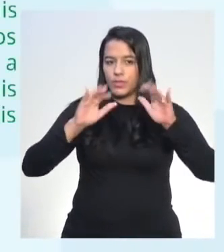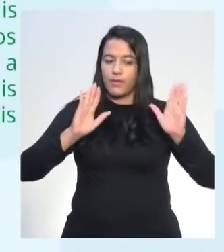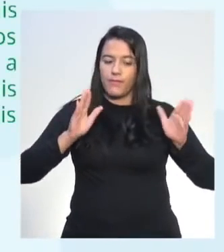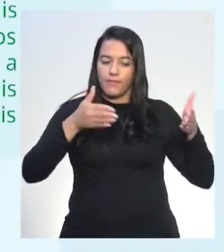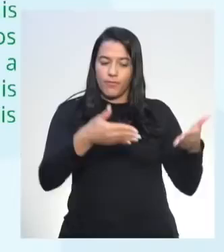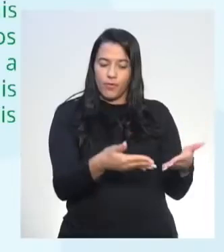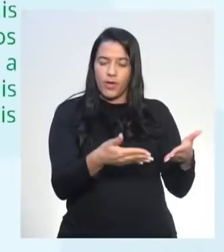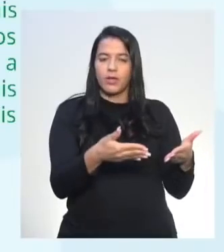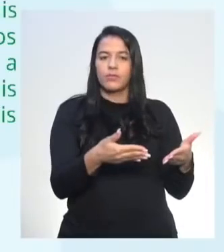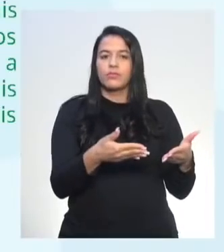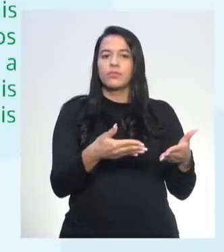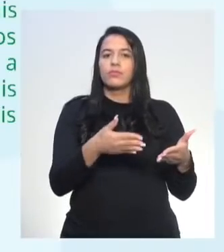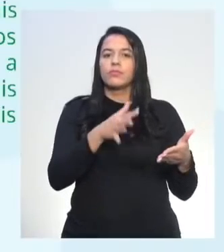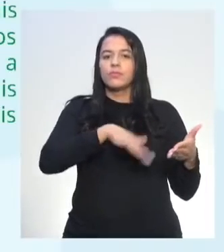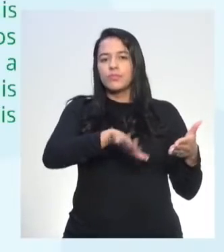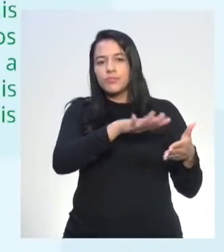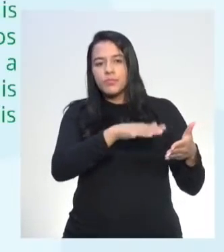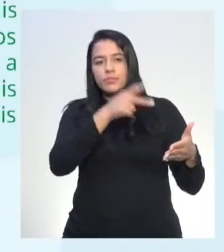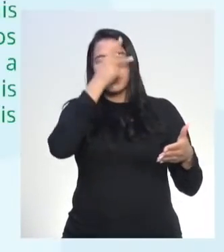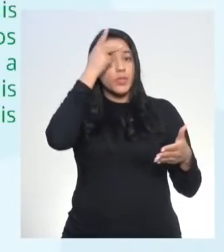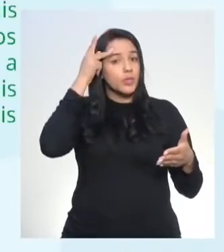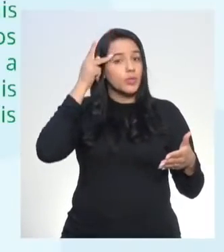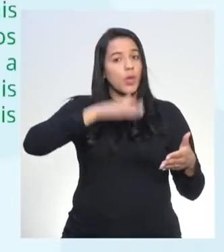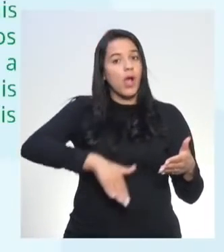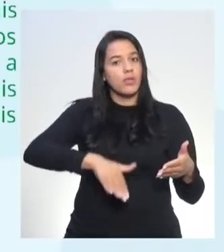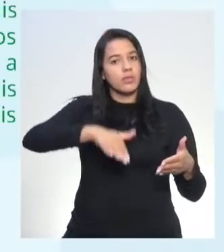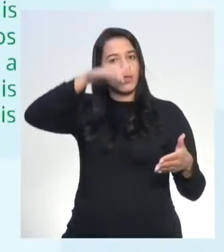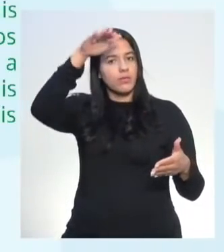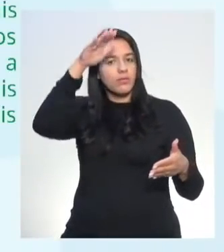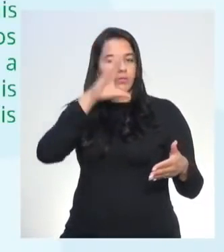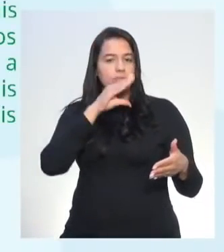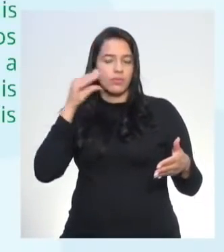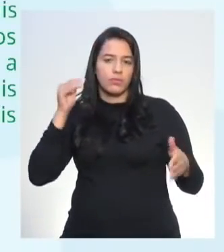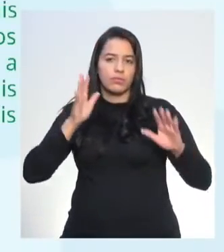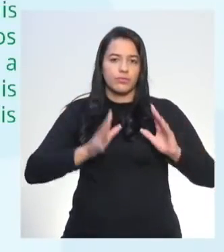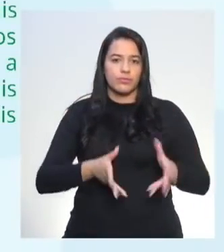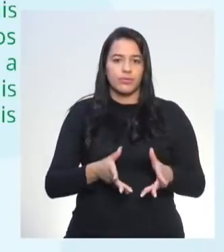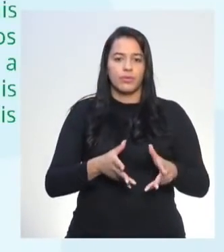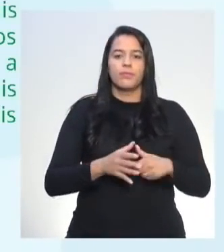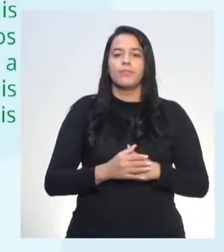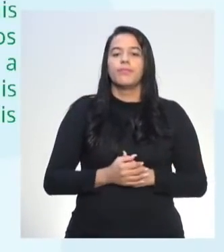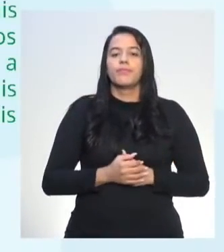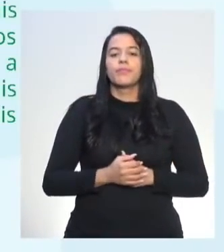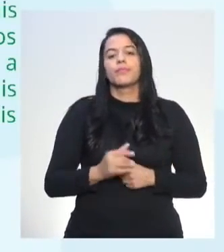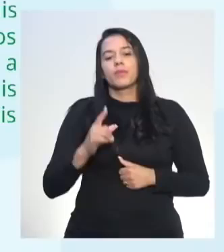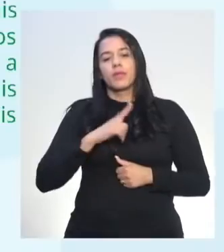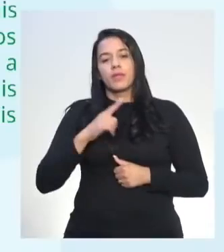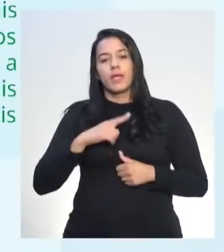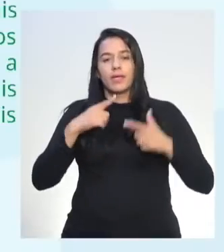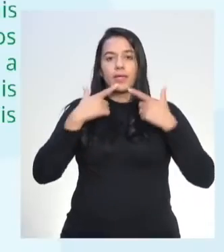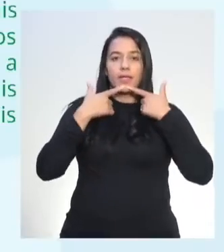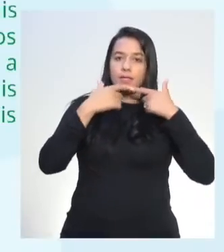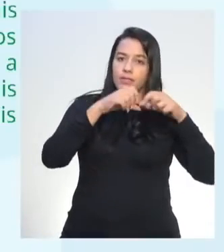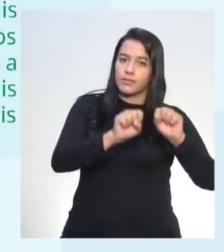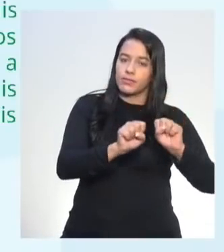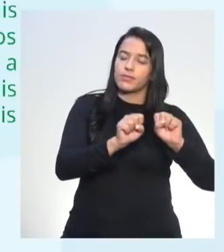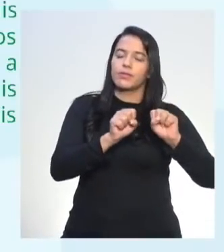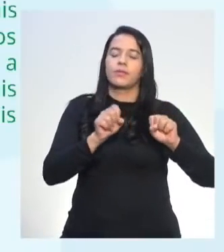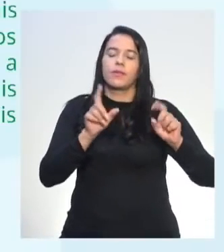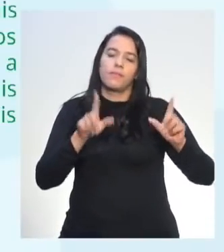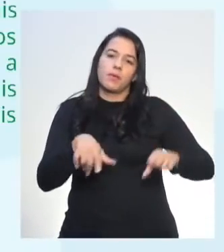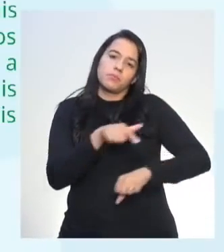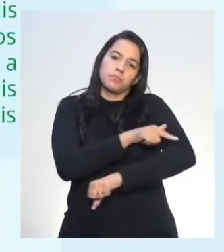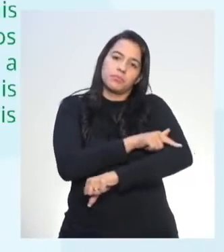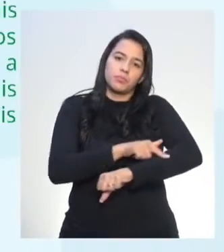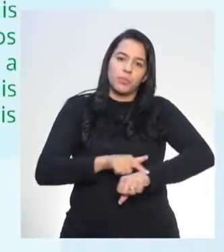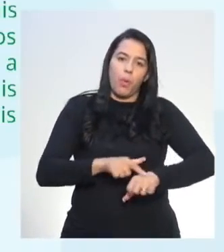público-alvo adulto, que provavelmente possui um conhecimento prévio acerca da obra de Quino. Logo, a linguagem é mais rebuscada. Seria a